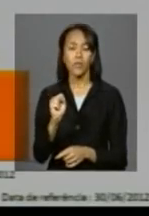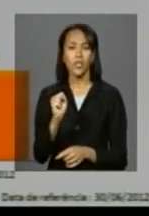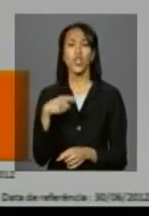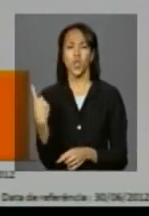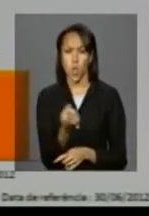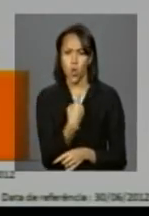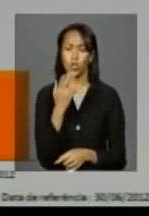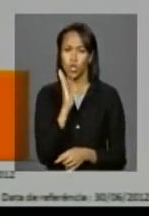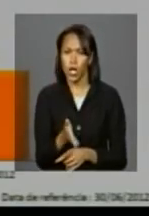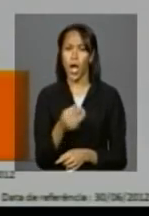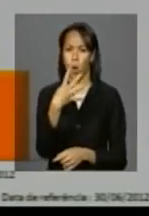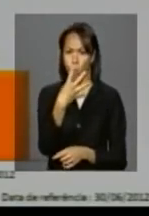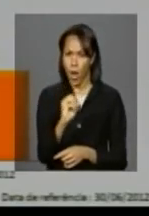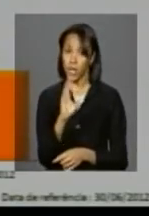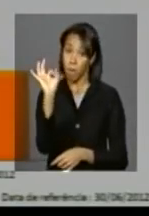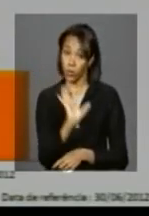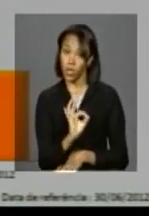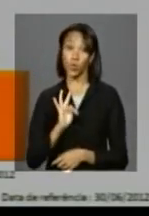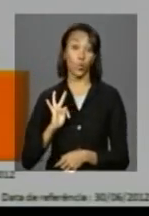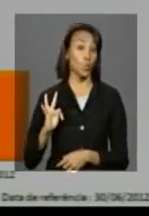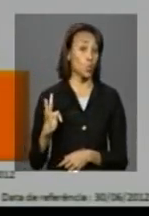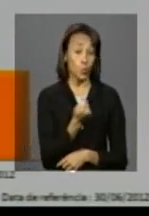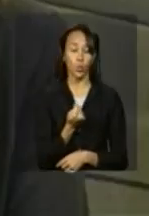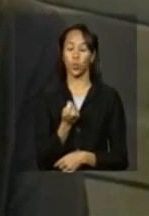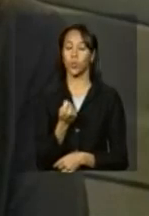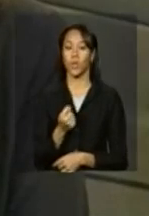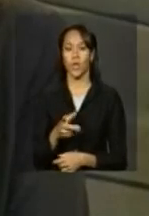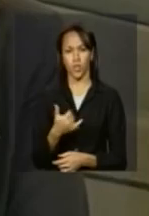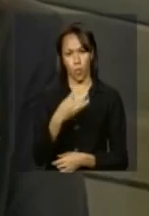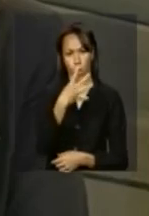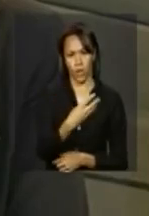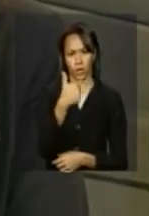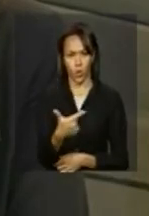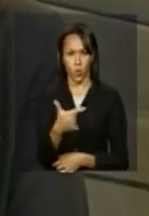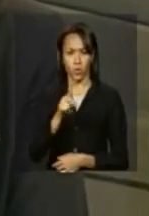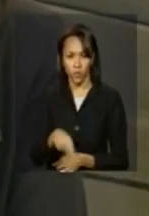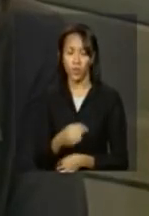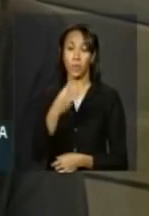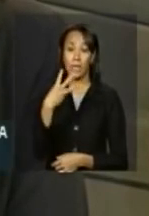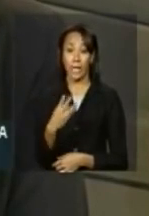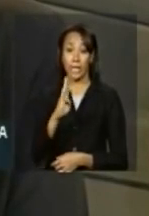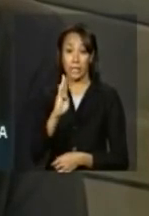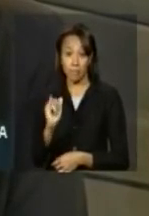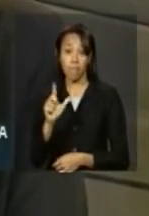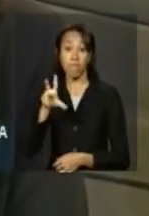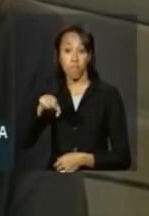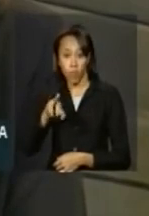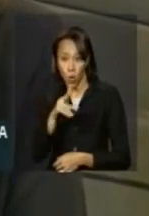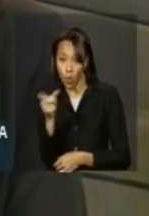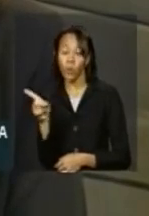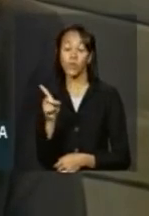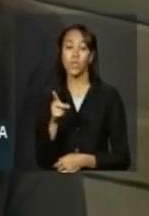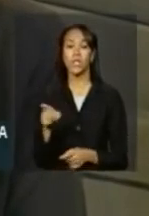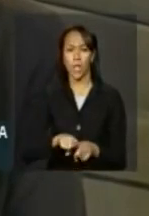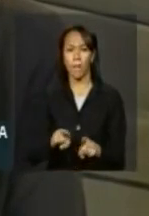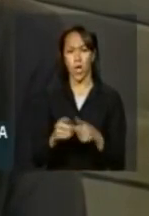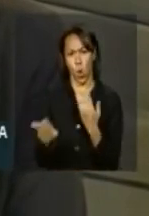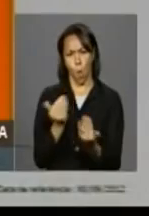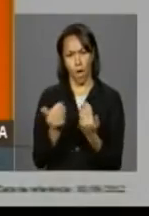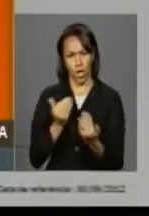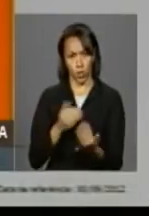nós realizamos 40% do total previsto, são 42,3 bilhões. Comparando também com o